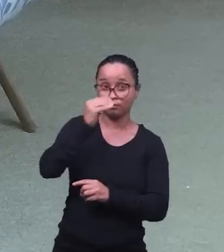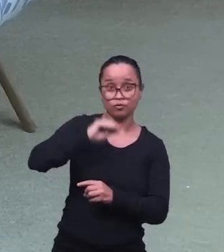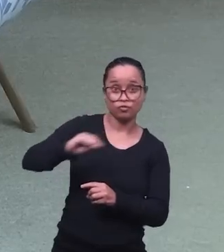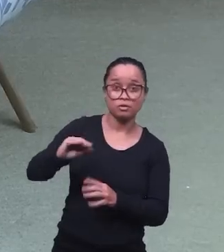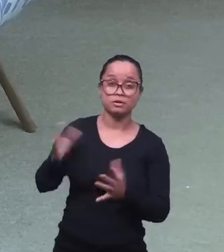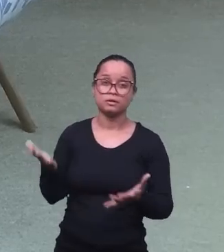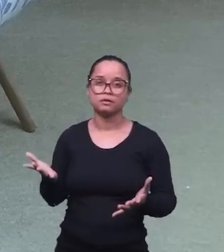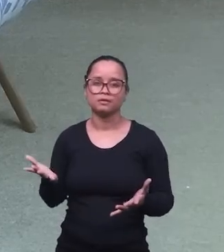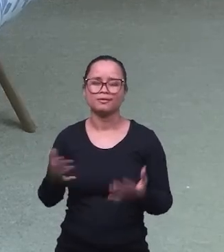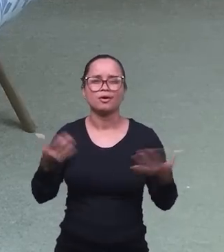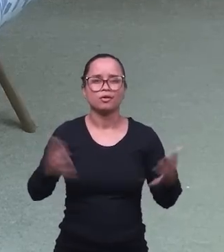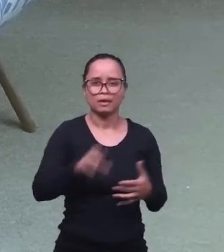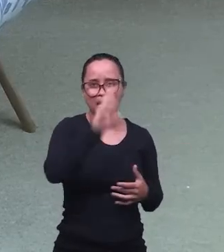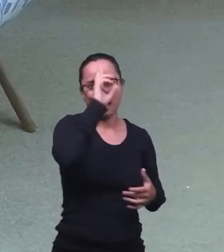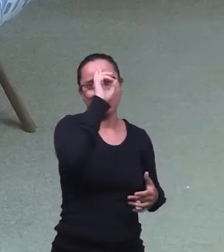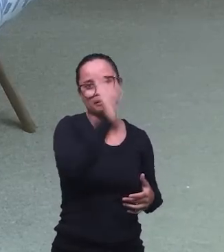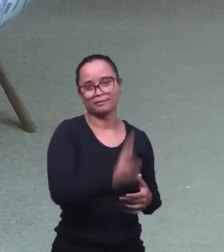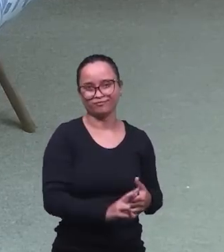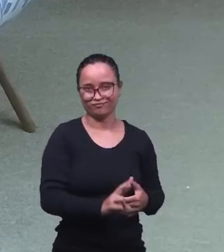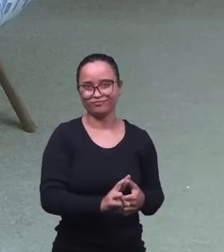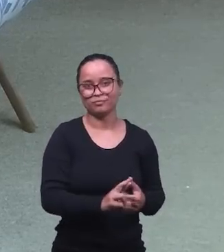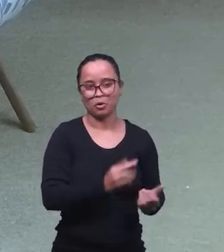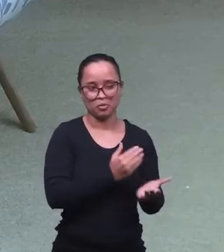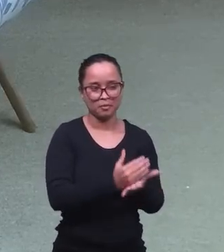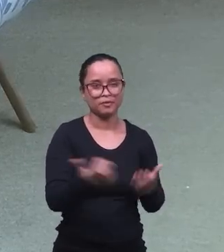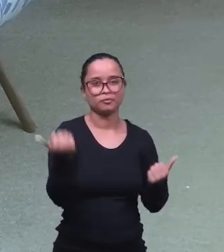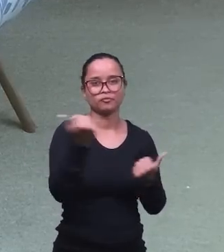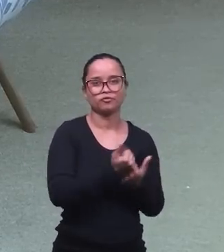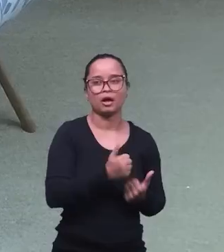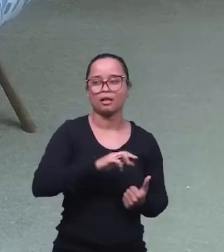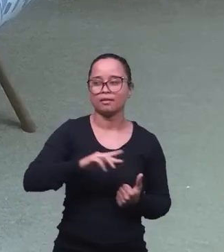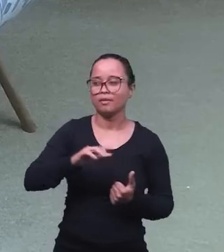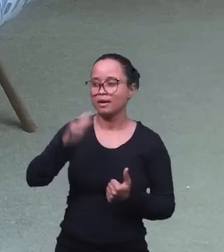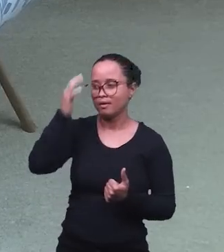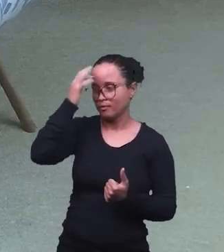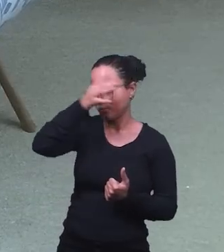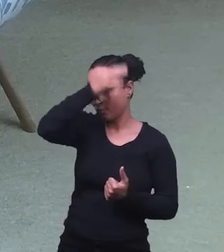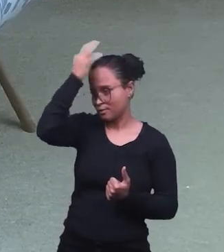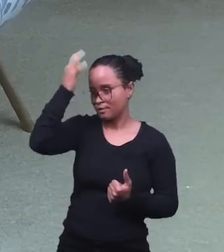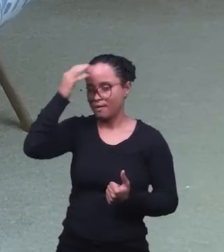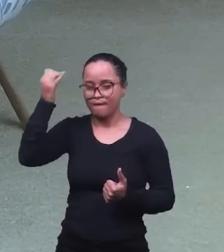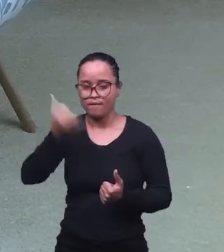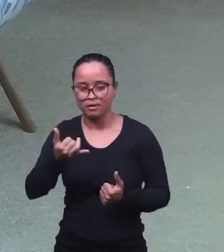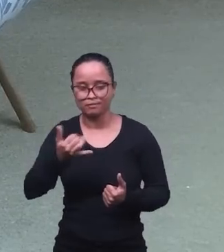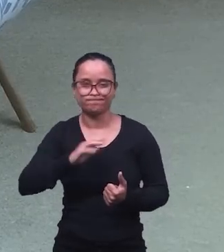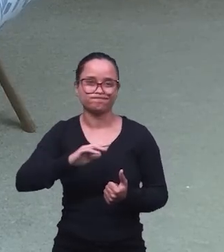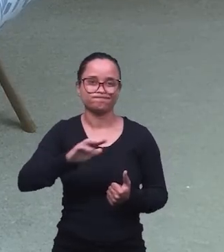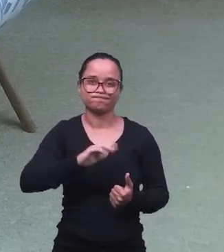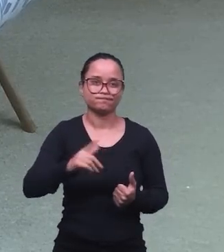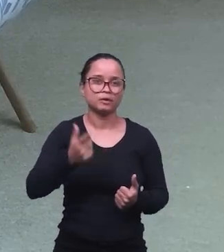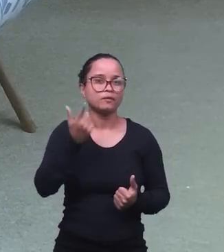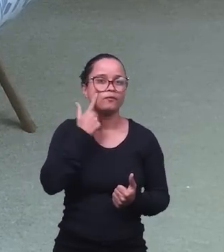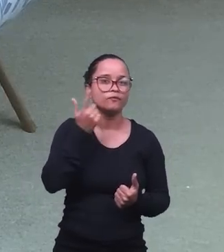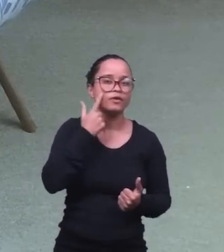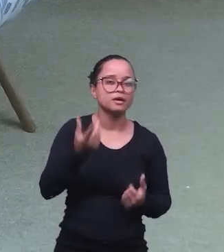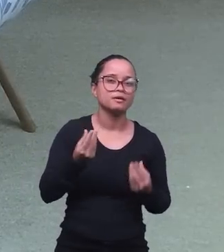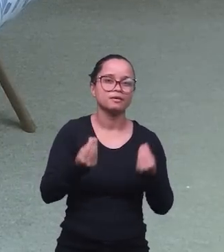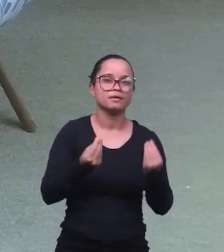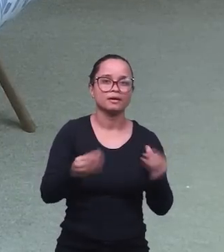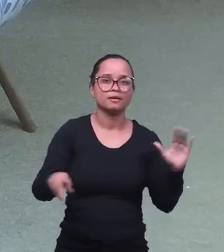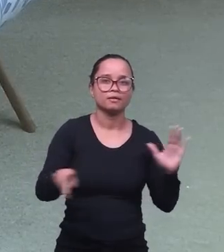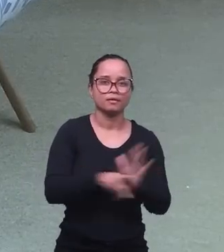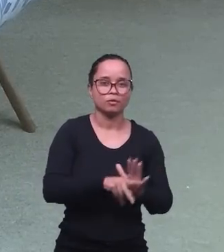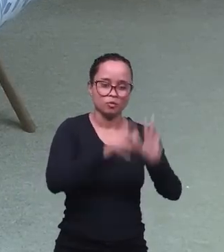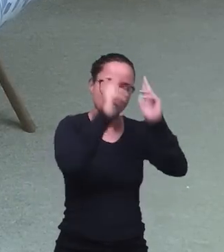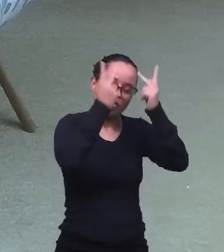agora nós vemos que a razão passa a tomar lugar. Ou seja, não é mais o Espírito Santo mais que fala. Então, agora a gente vê que é aquilo que